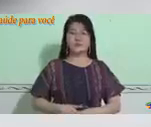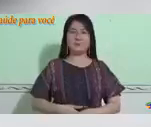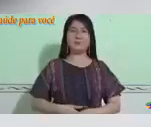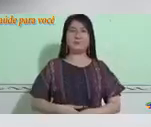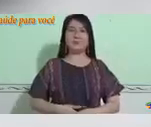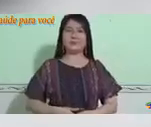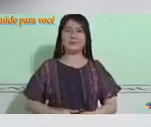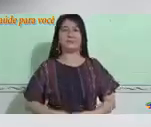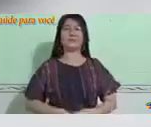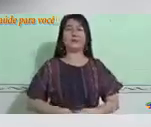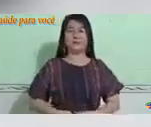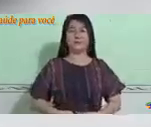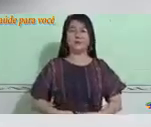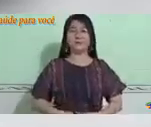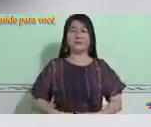pai.